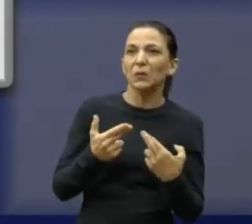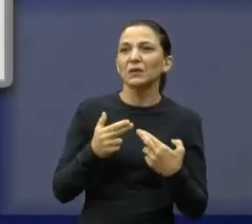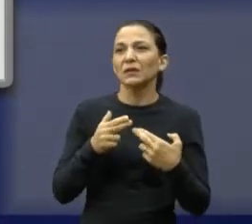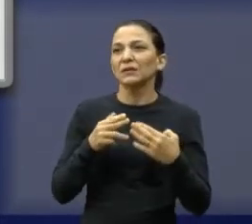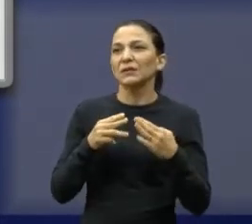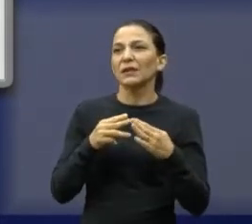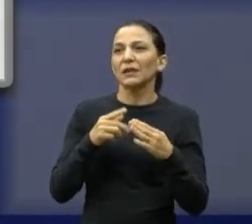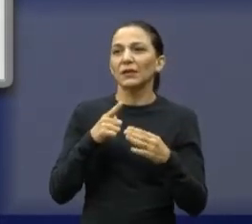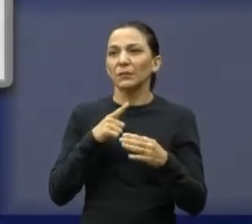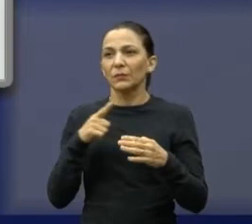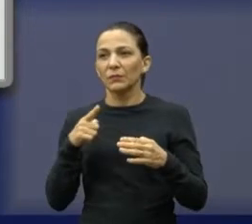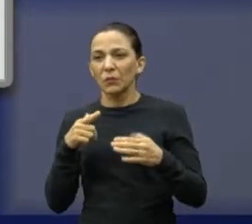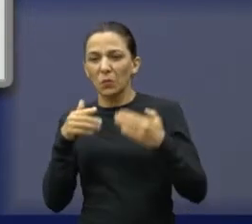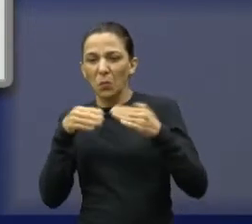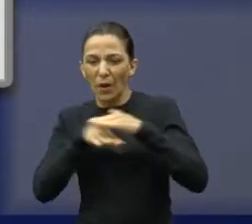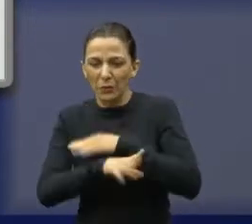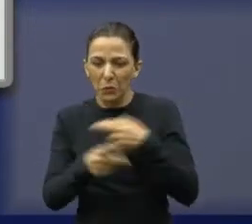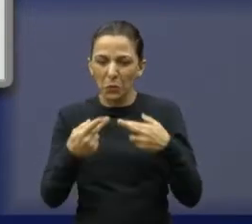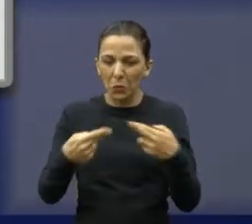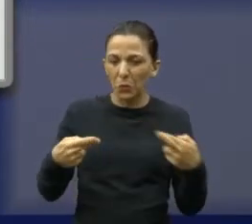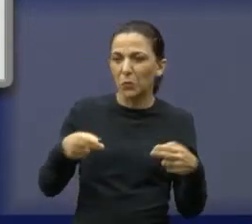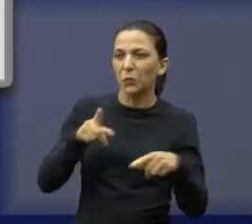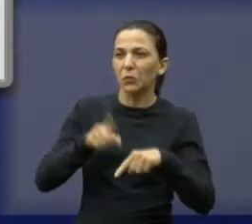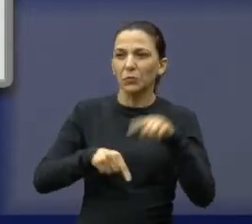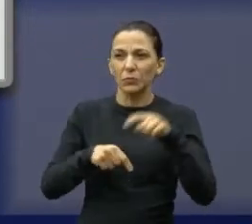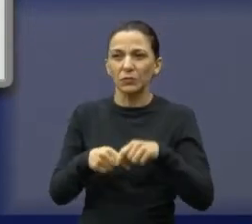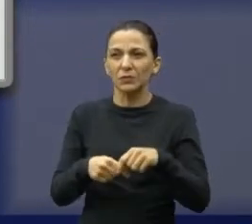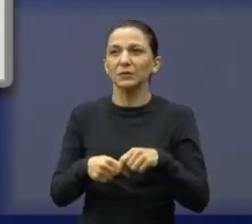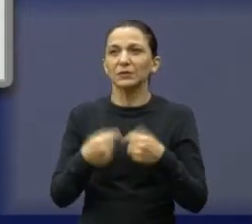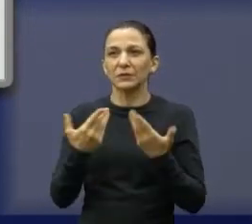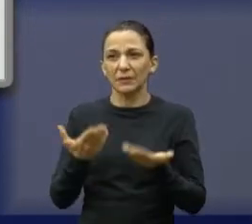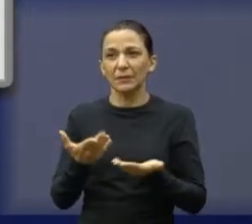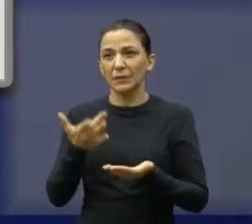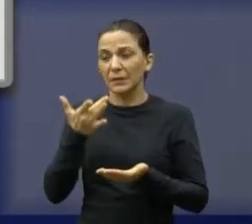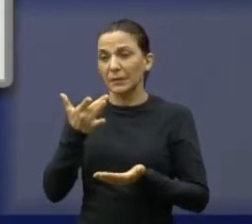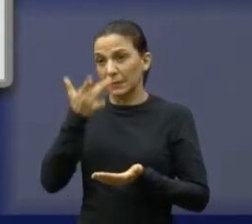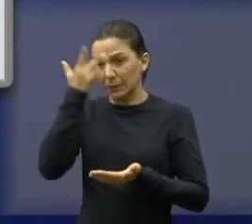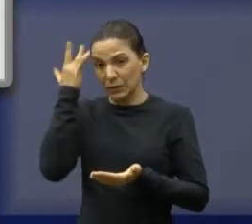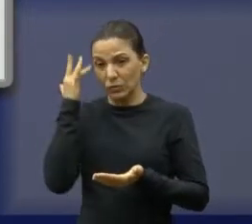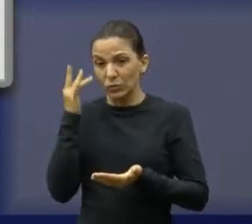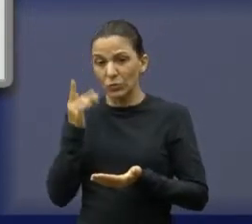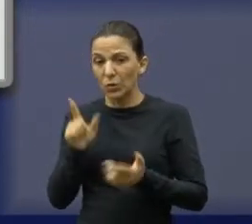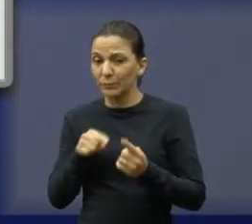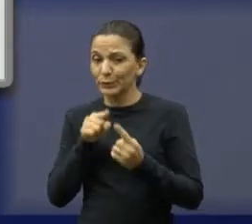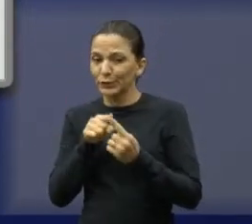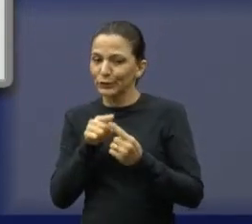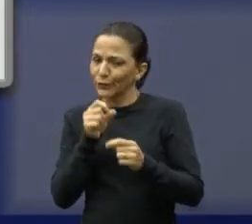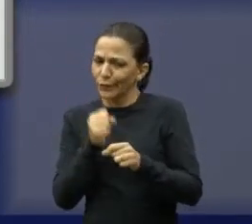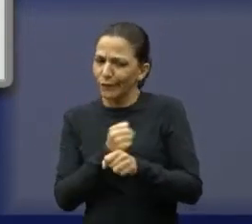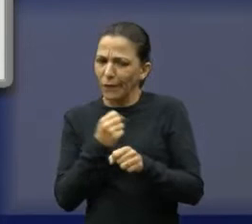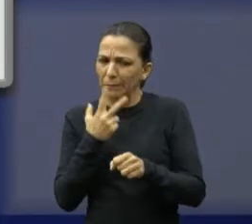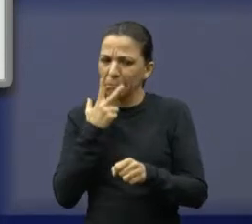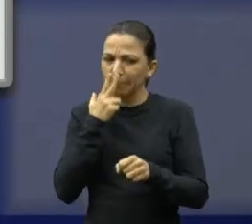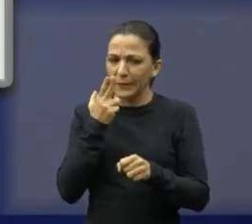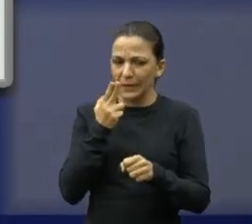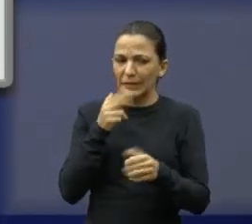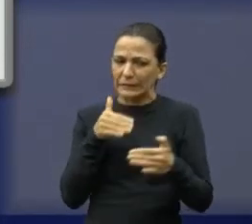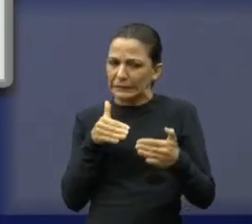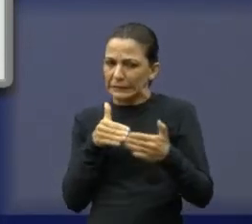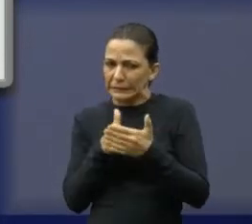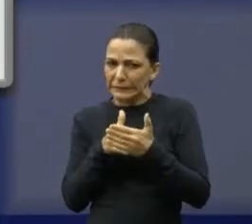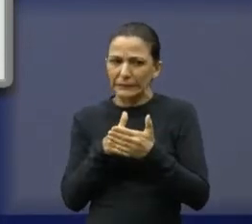telhas de barro depositadas ali. Os moradores falaram para mim que tem alguém com intenção de fazer alguma coisa ali, mas vamos acompanhar para coibir esse